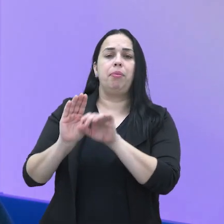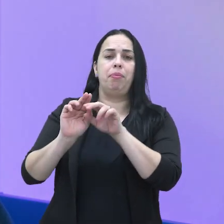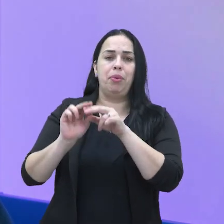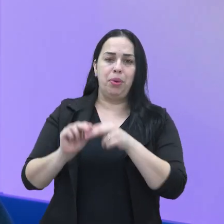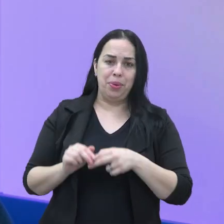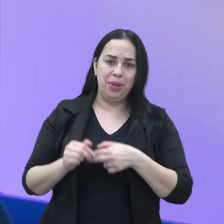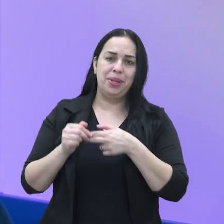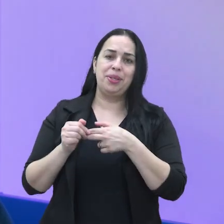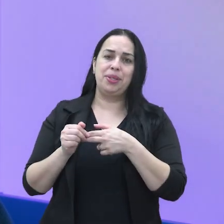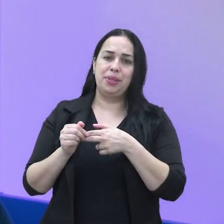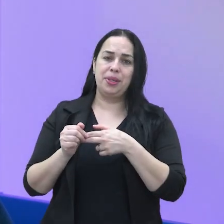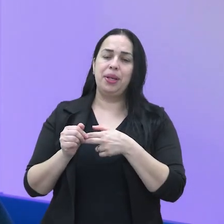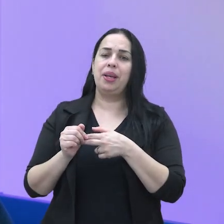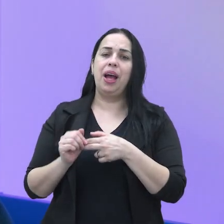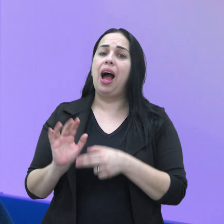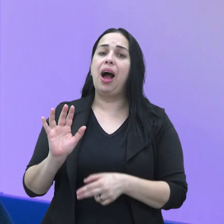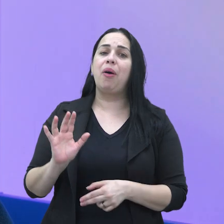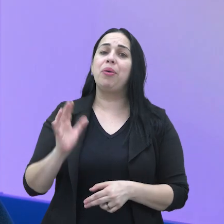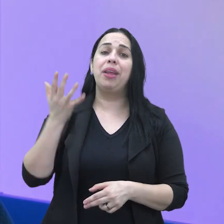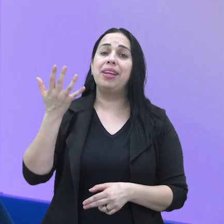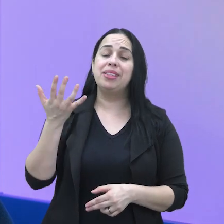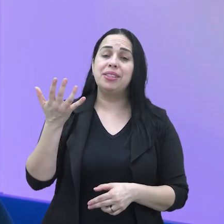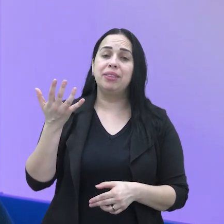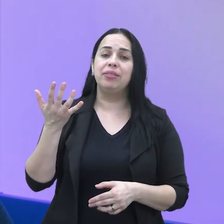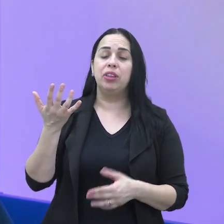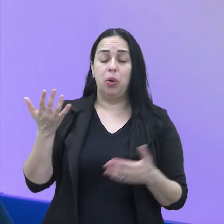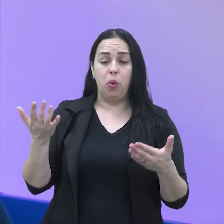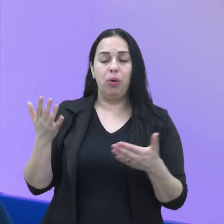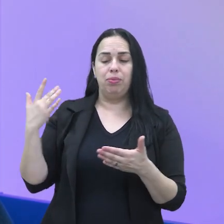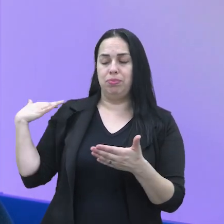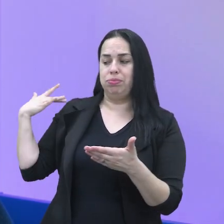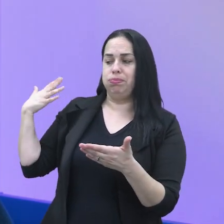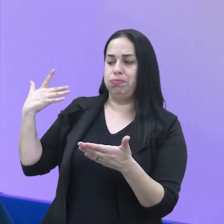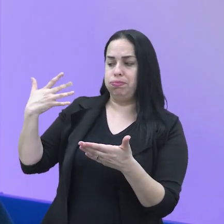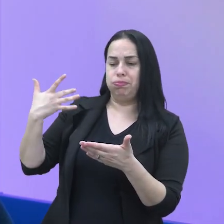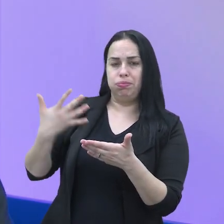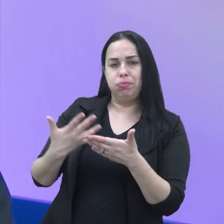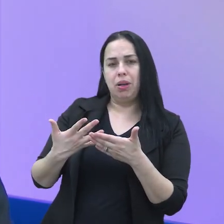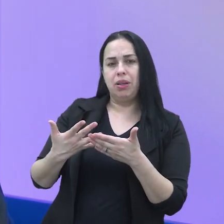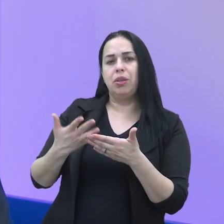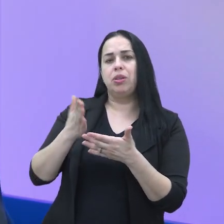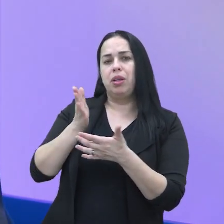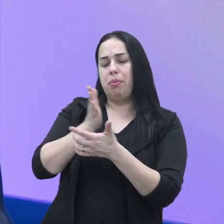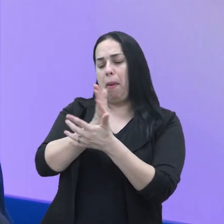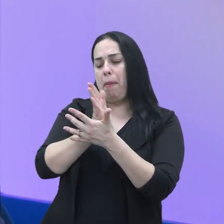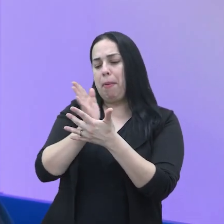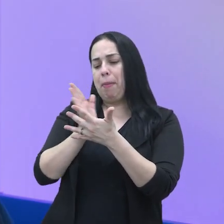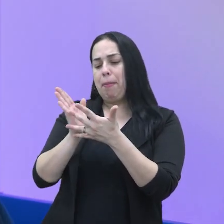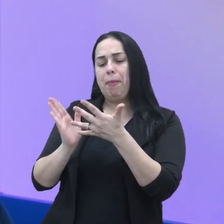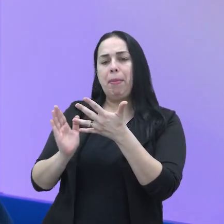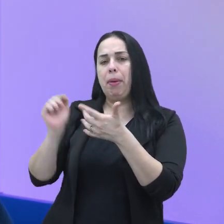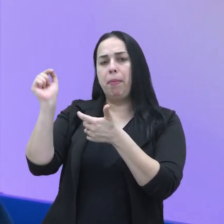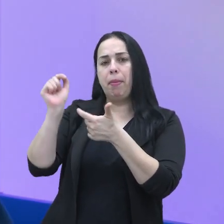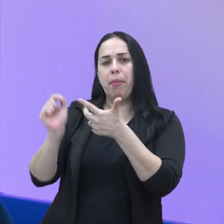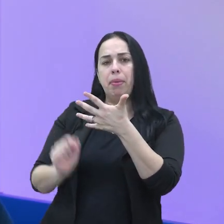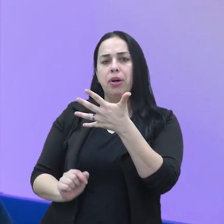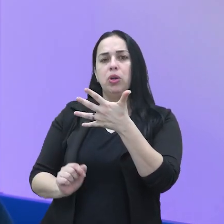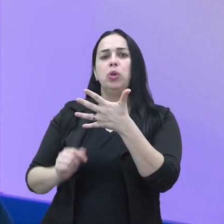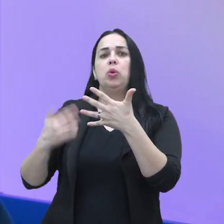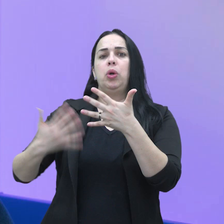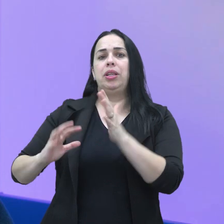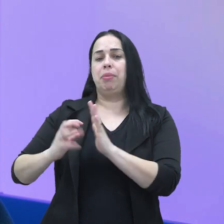o desdobramento disso na prática é o que nós vivenciamos hoje. Esse